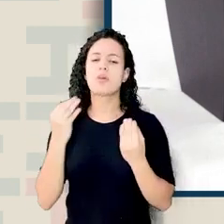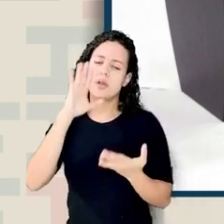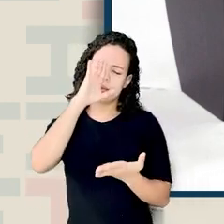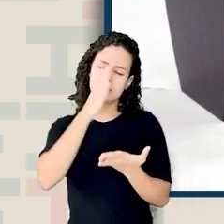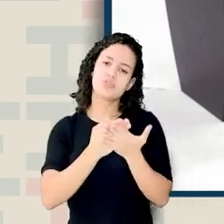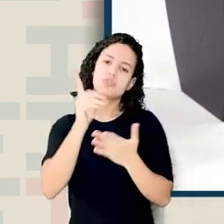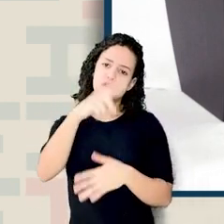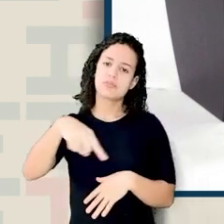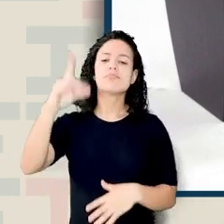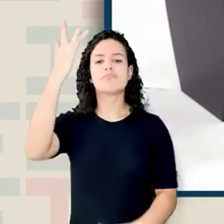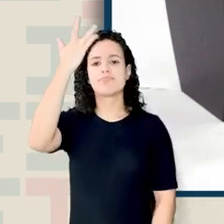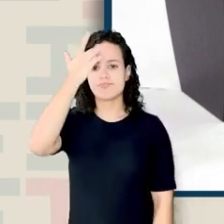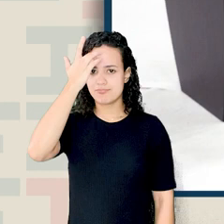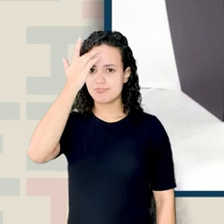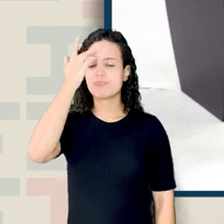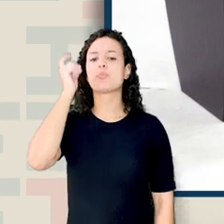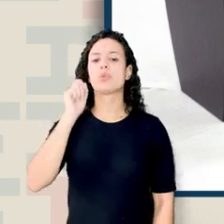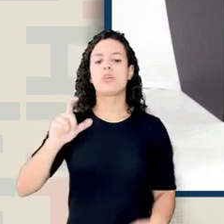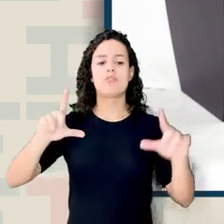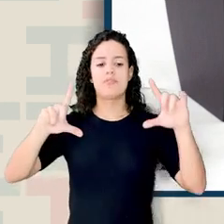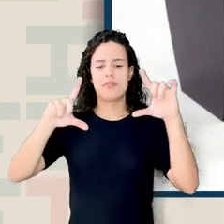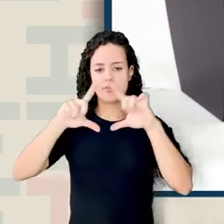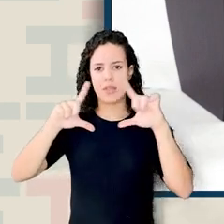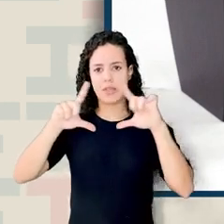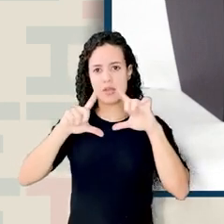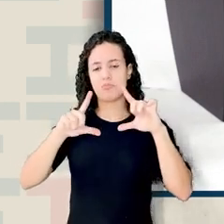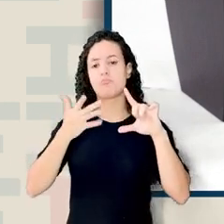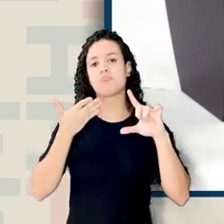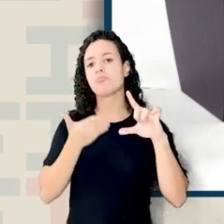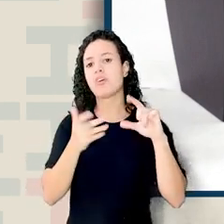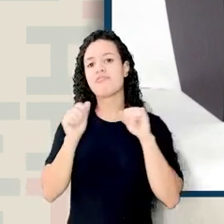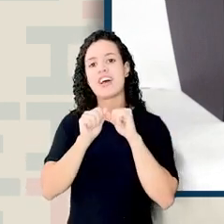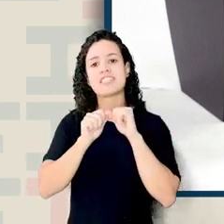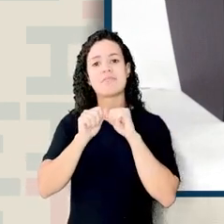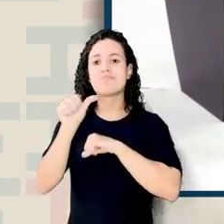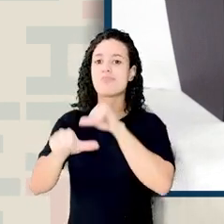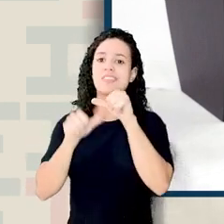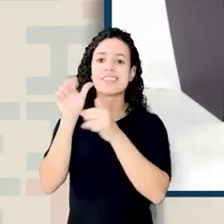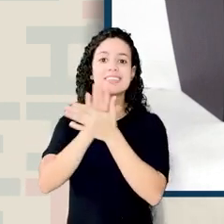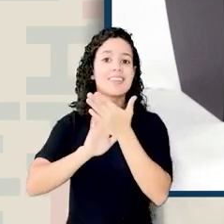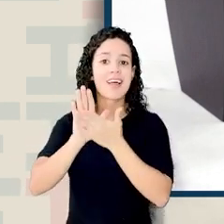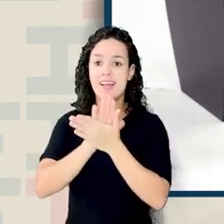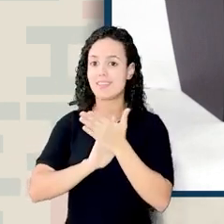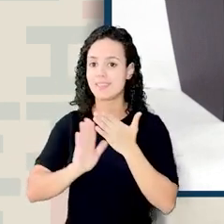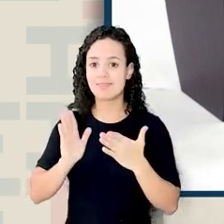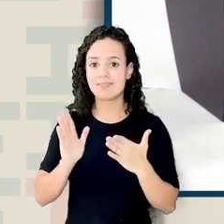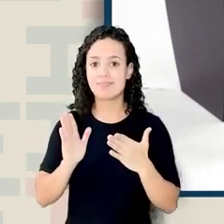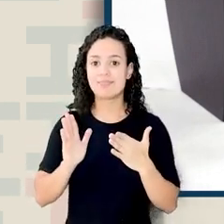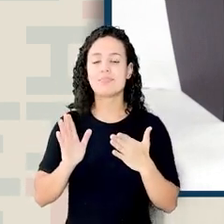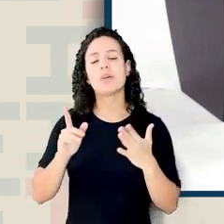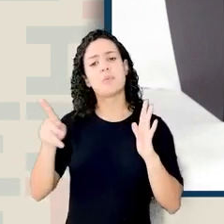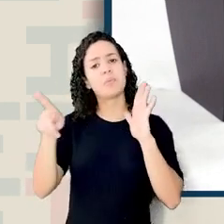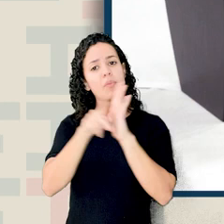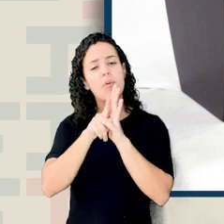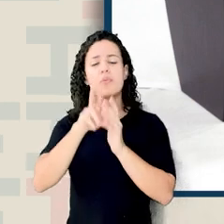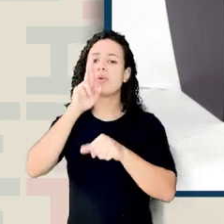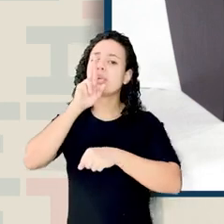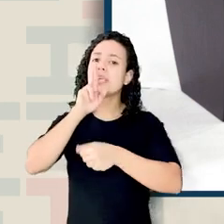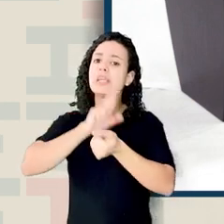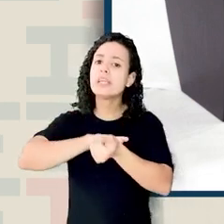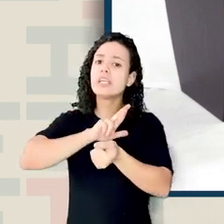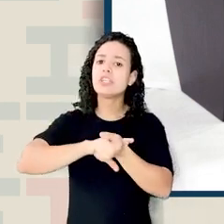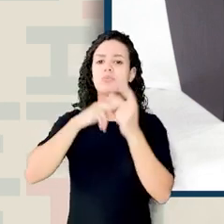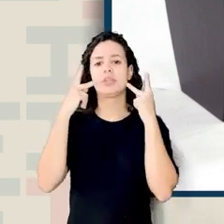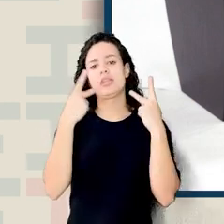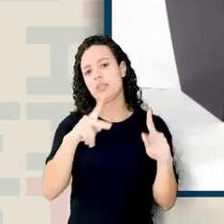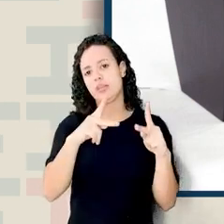tenham conseguido memorizar que o ferro a gente não vai fazer nenhuma alteração. Na sua matemática rítmica, né, na